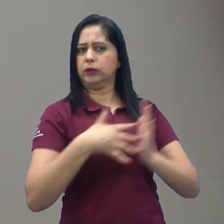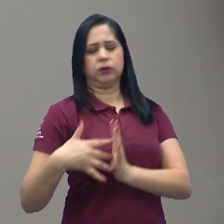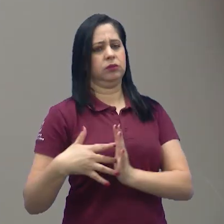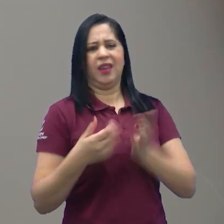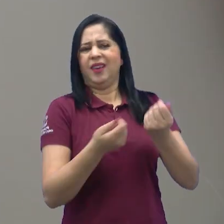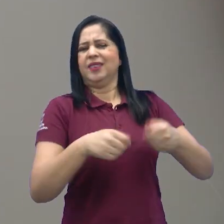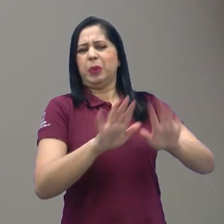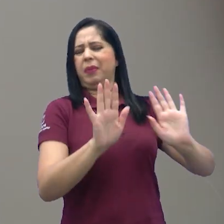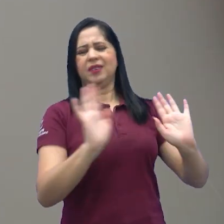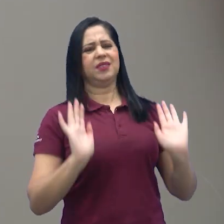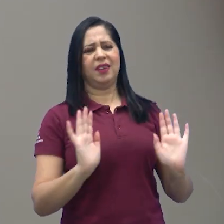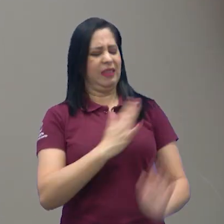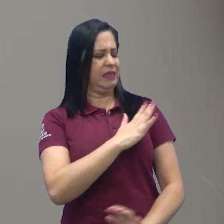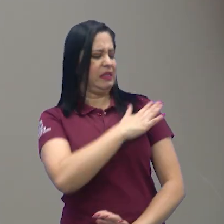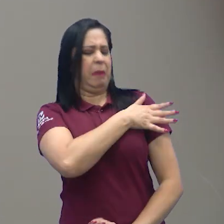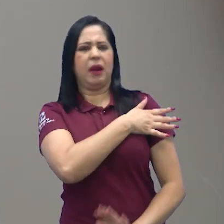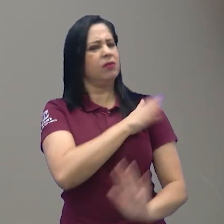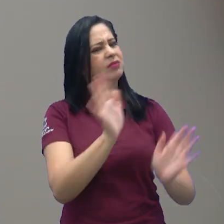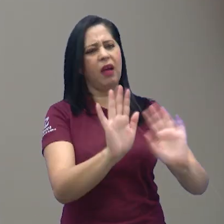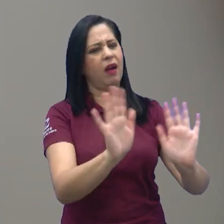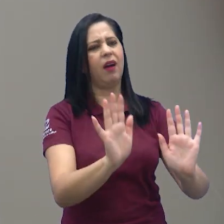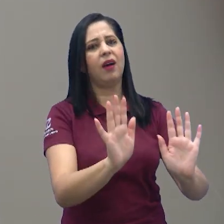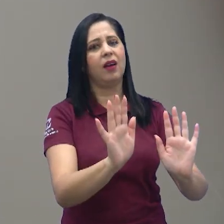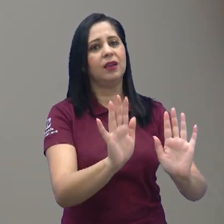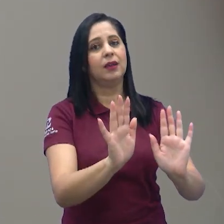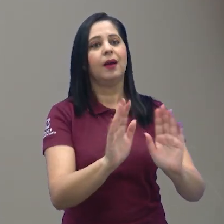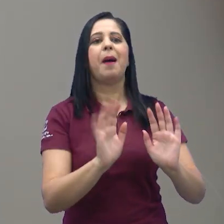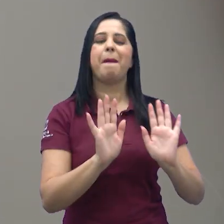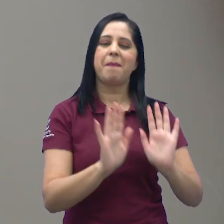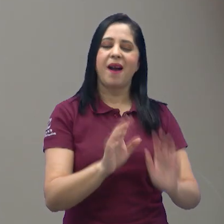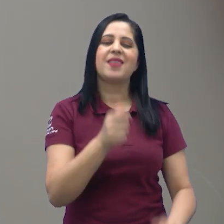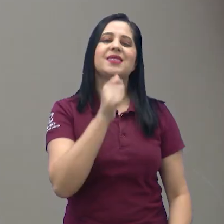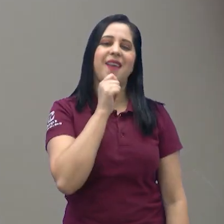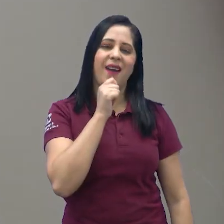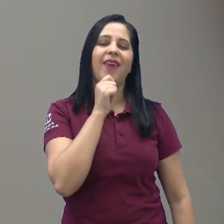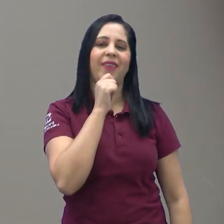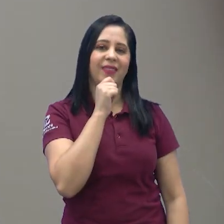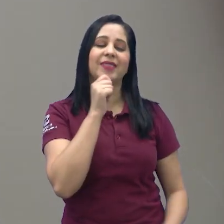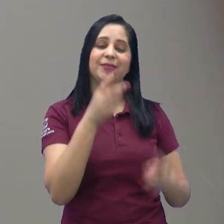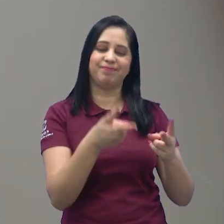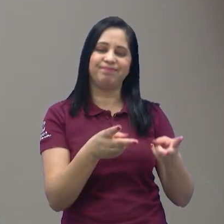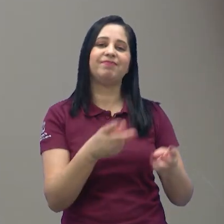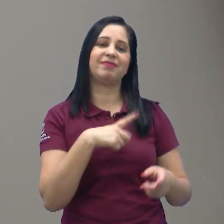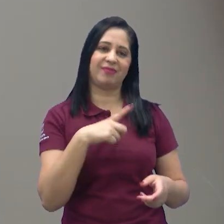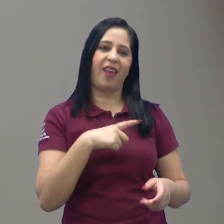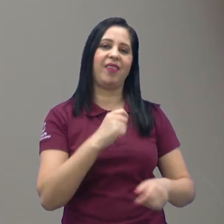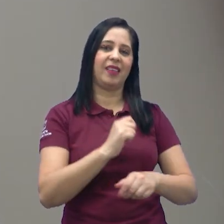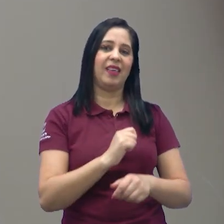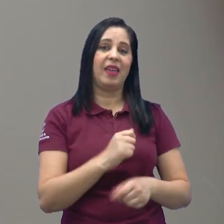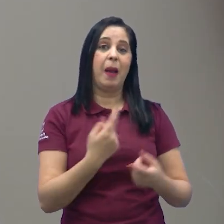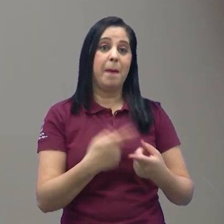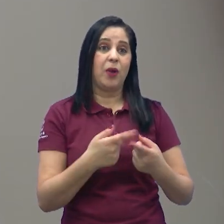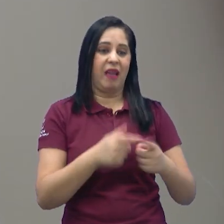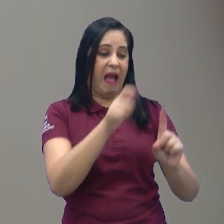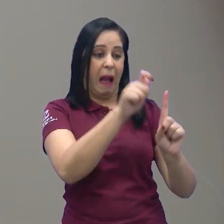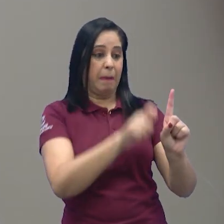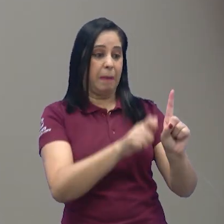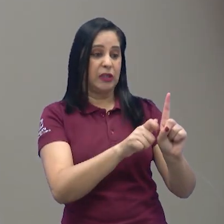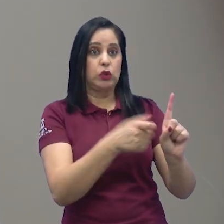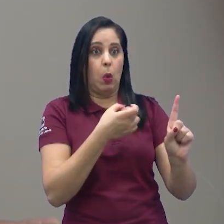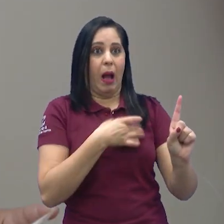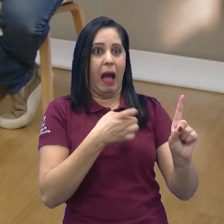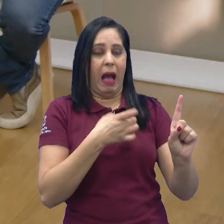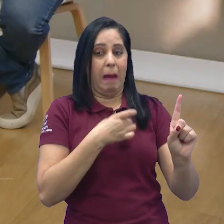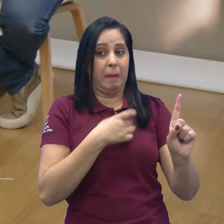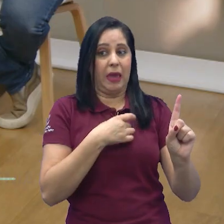tem que ter preconceito com ninguém, mas ainda existe um certo preconceito. E aí, por conta disso, talvez as pessoas ficam até com medo de contar que tem esse